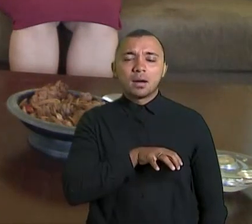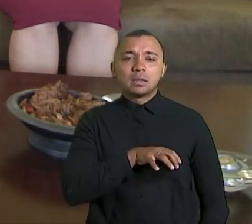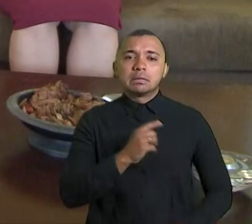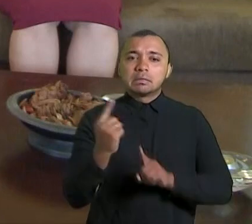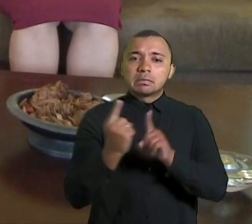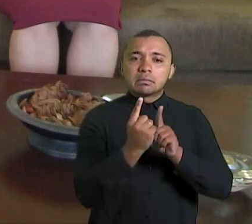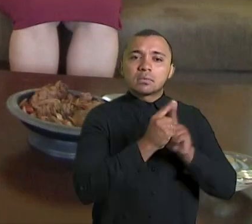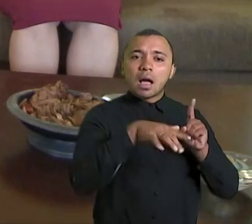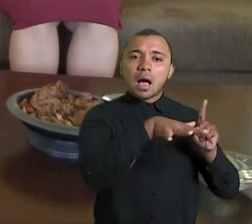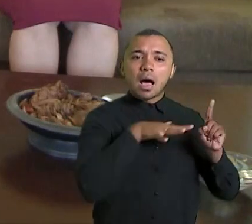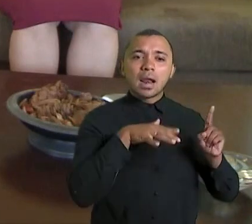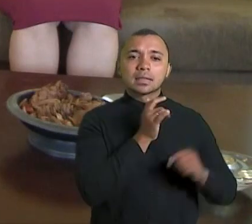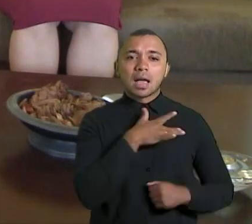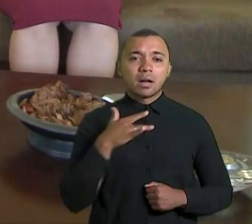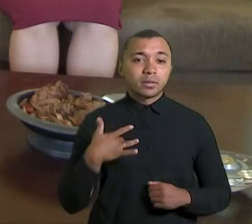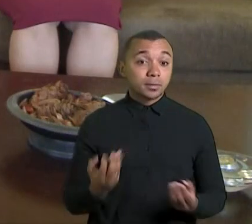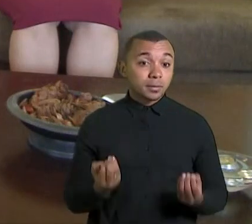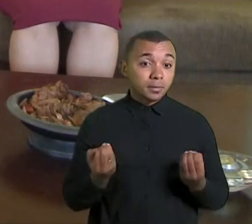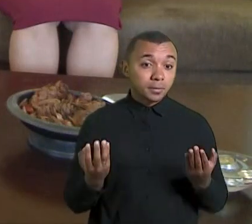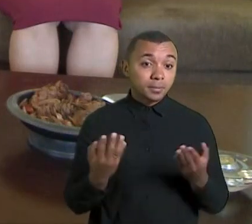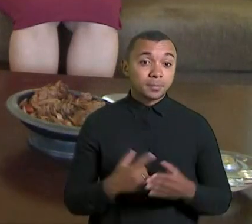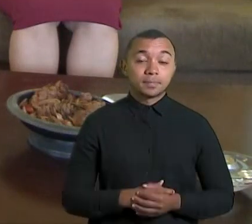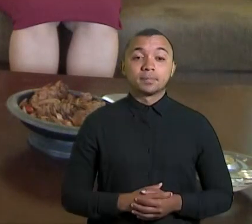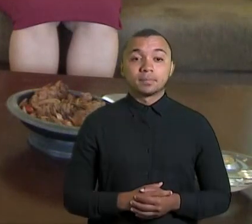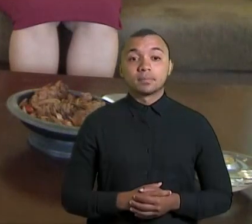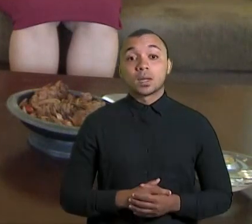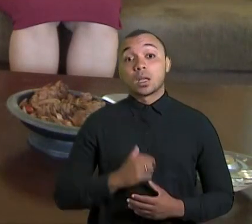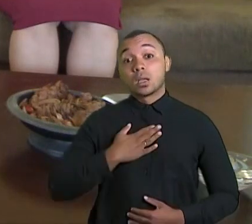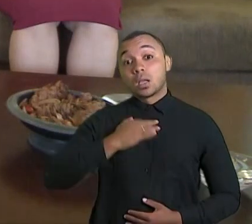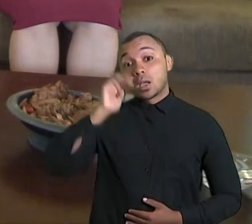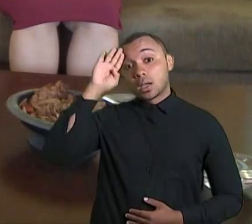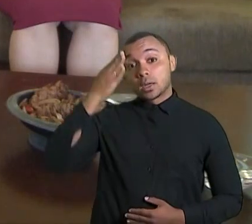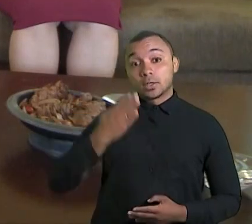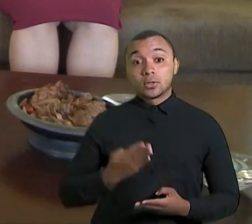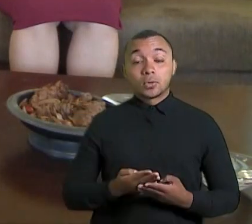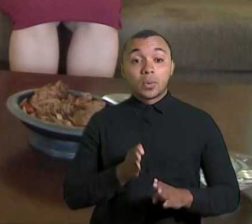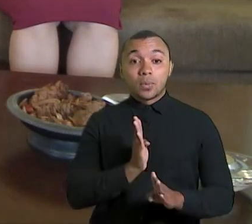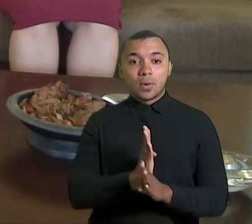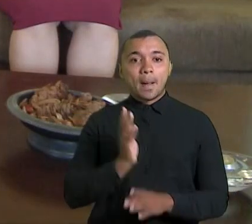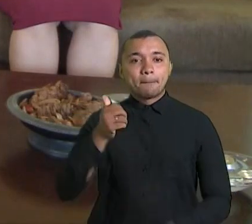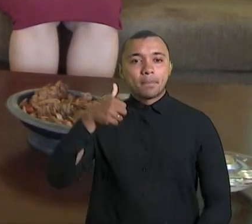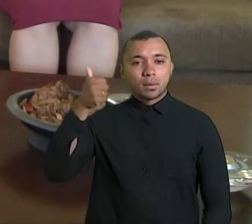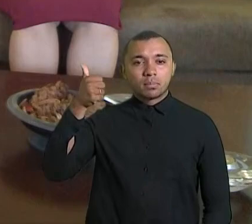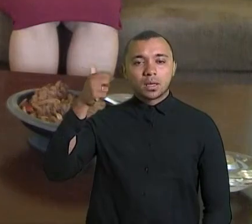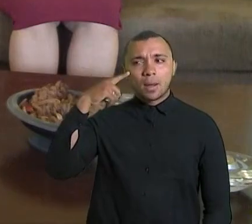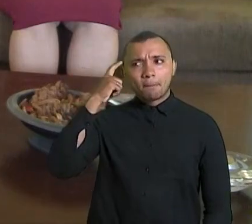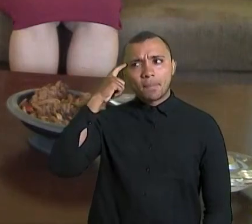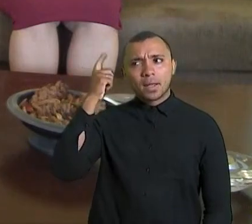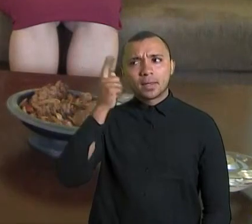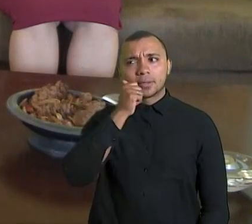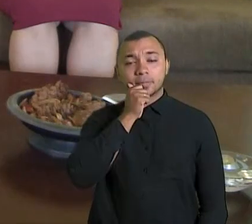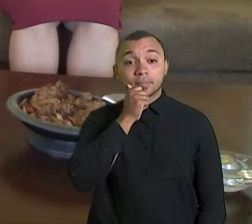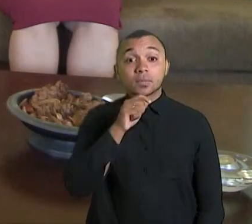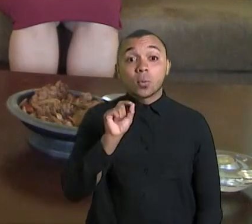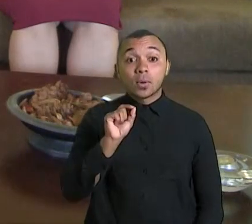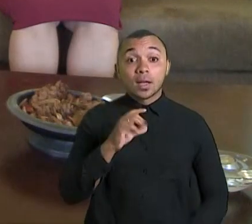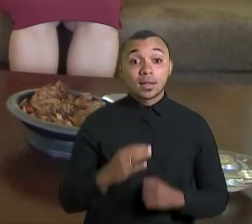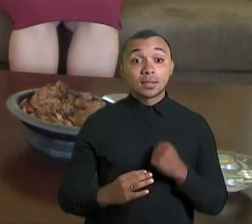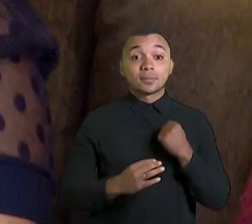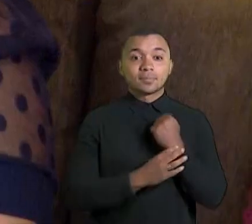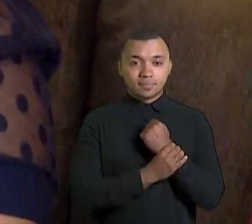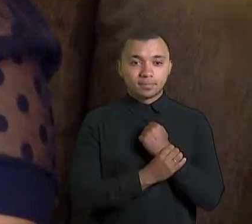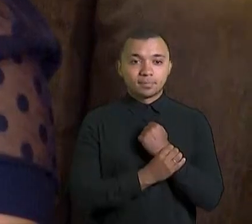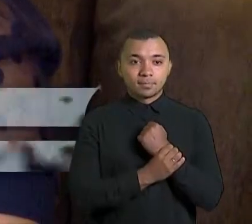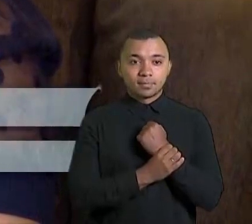saúde? Eu acredito que a primeira questão a ser usada é a questão da segurança.